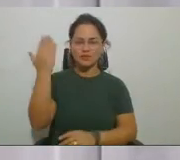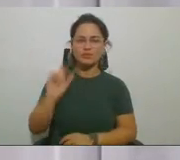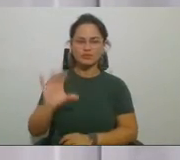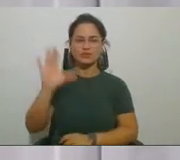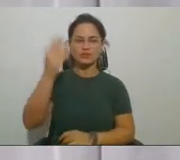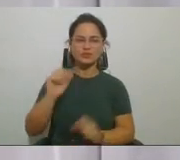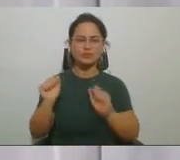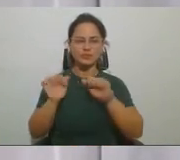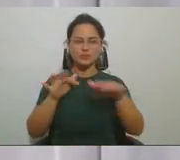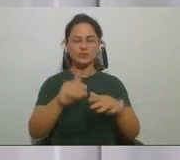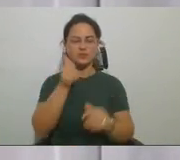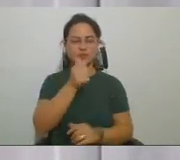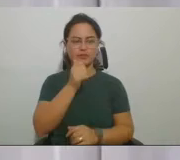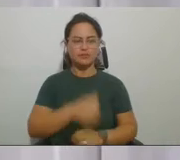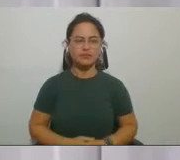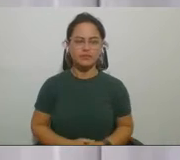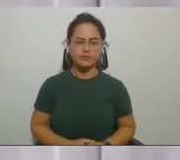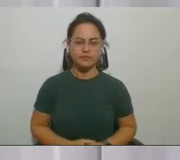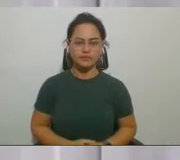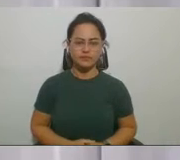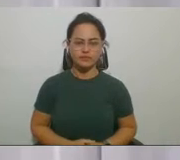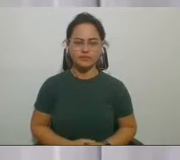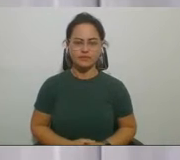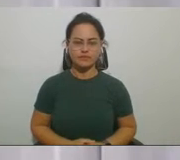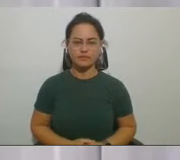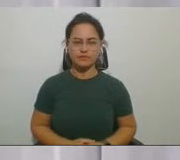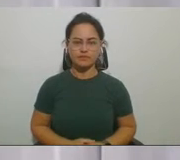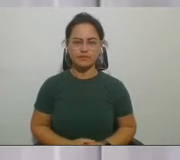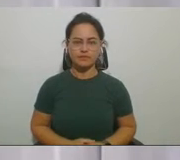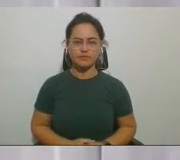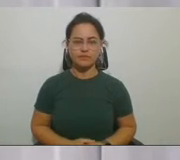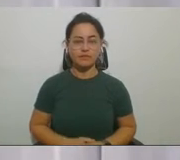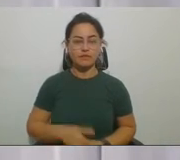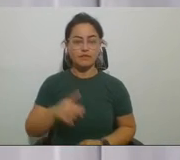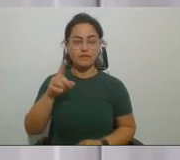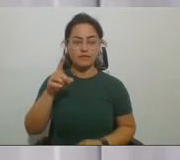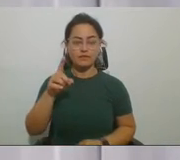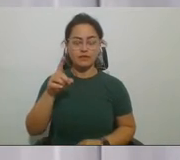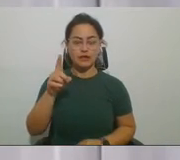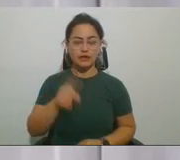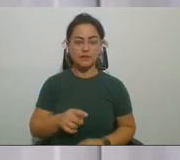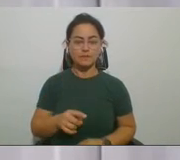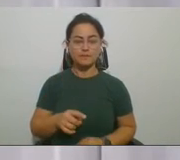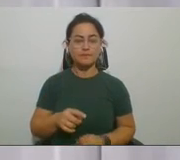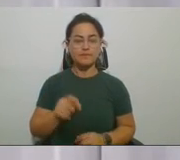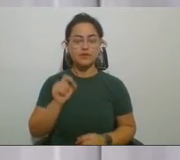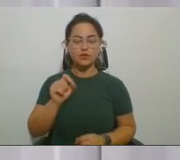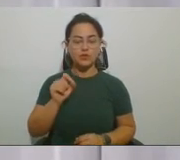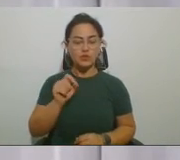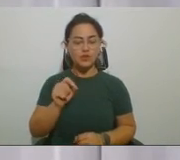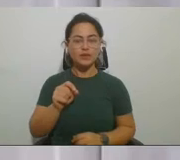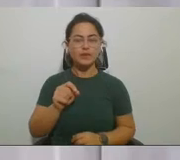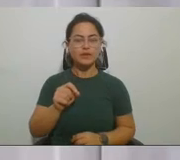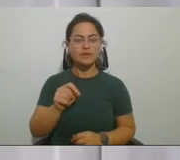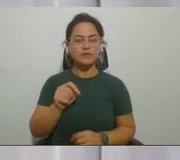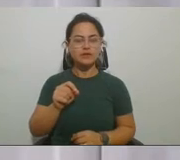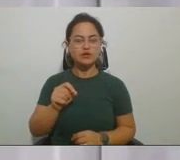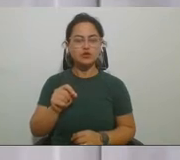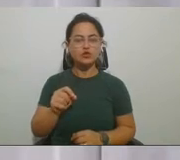é a aparição da Maré Verde. Milhares e milhares de adolescentes e